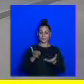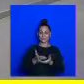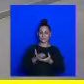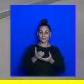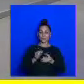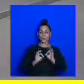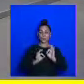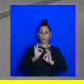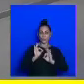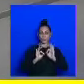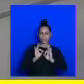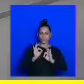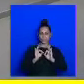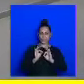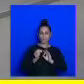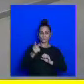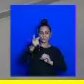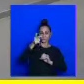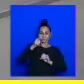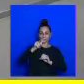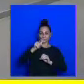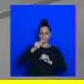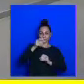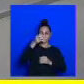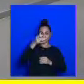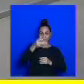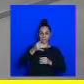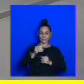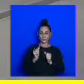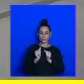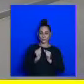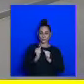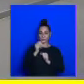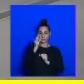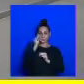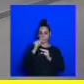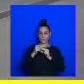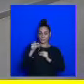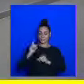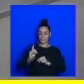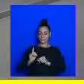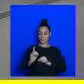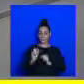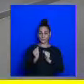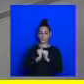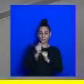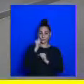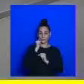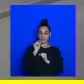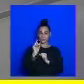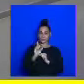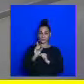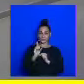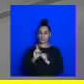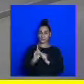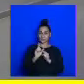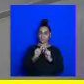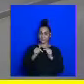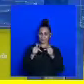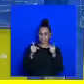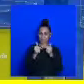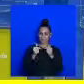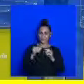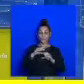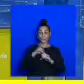esvaziamento, ao recarregamento, reabastecimento do globo. Sandra, nossa colega da caixa, por favor. Tainara, nossa garota da sorte.